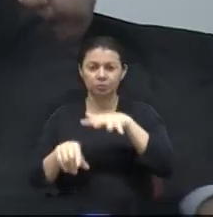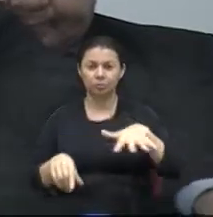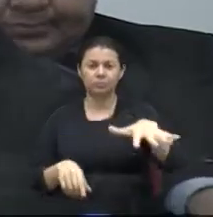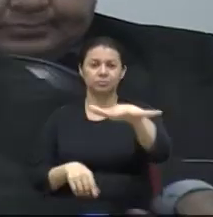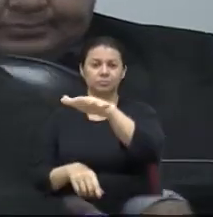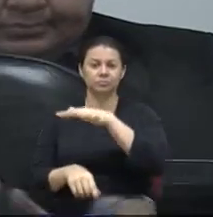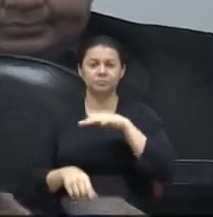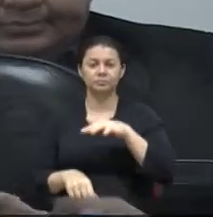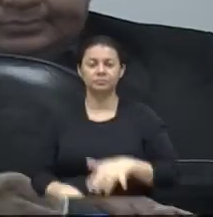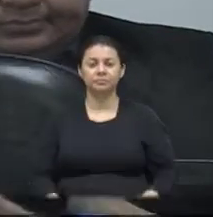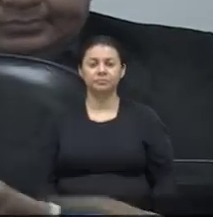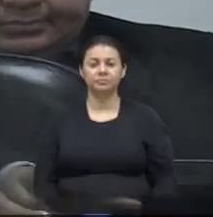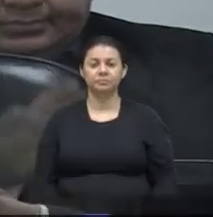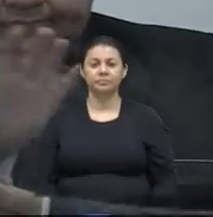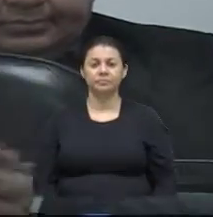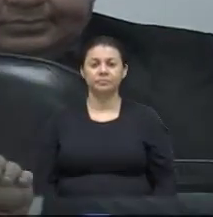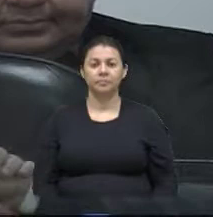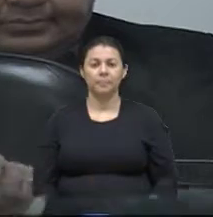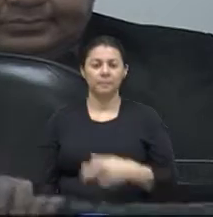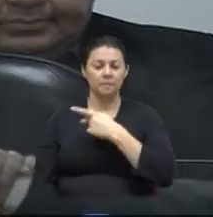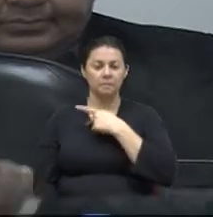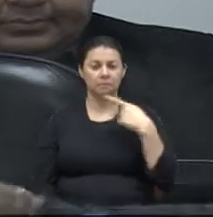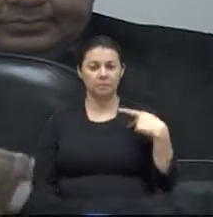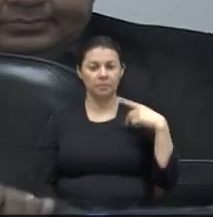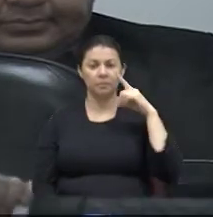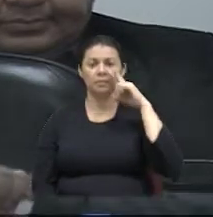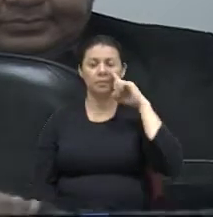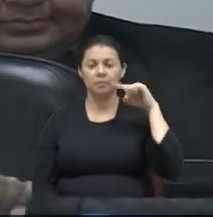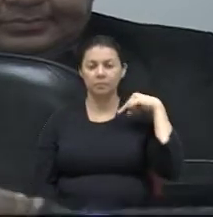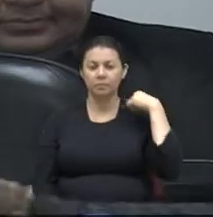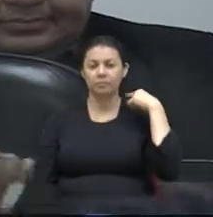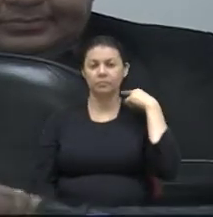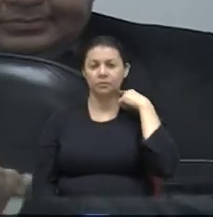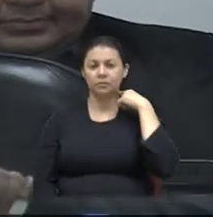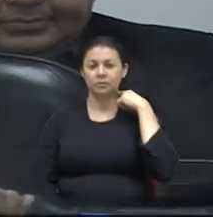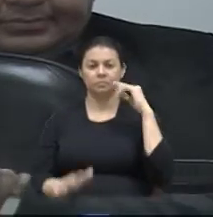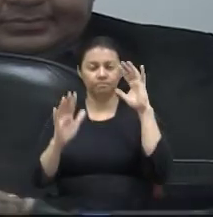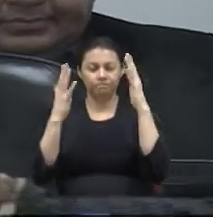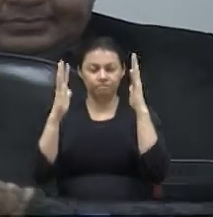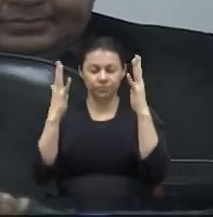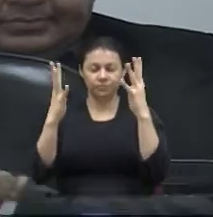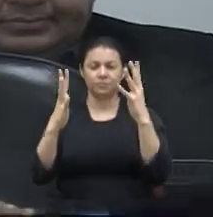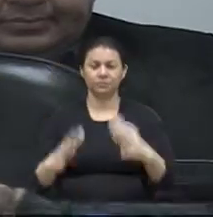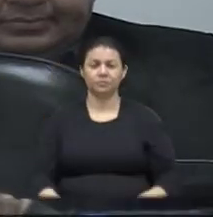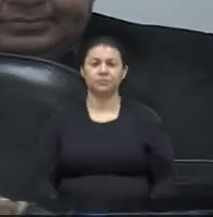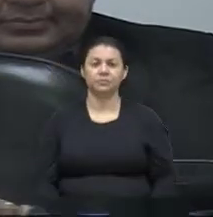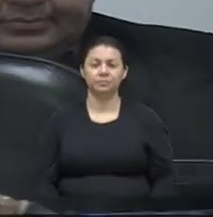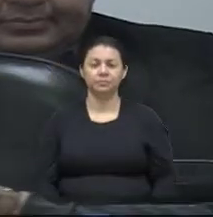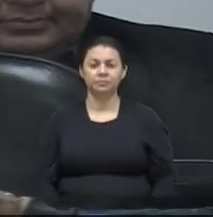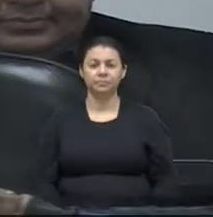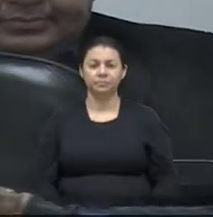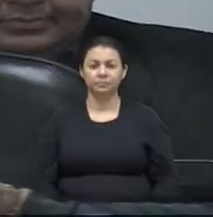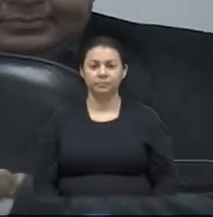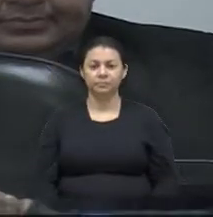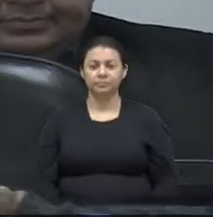nilton quero parabenizar o senhor e sua missão lá no haiti